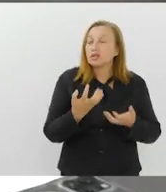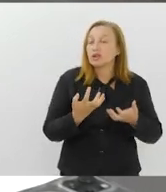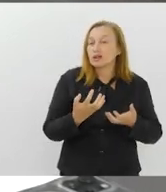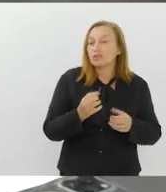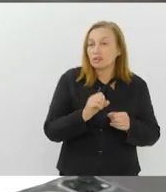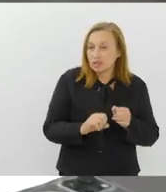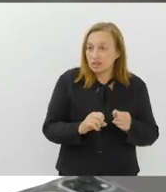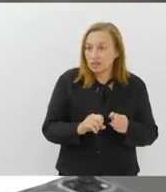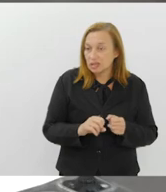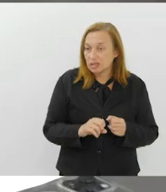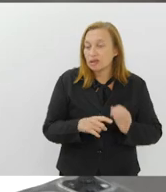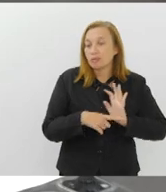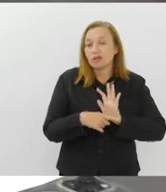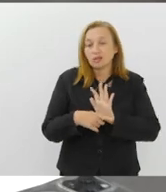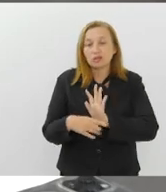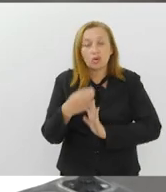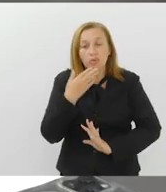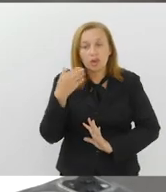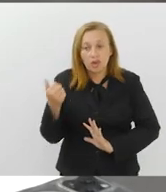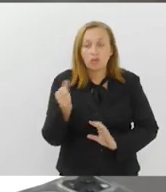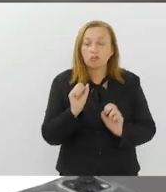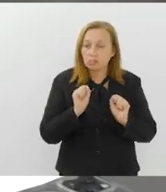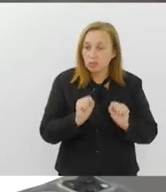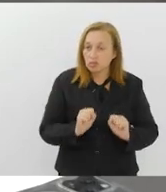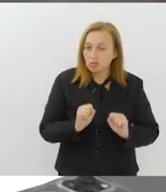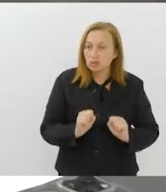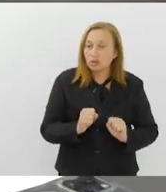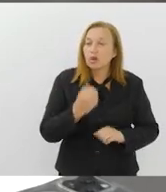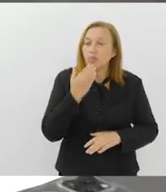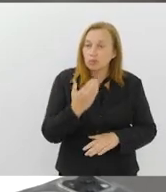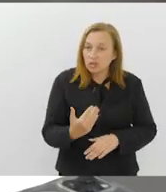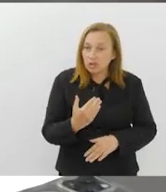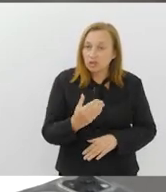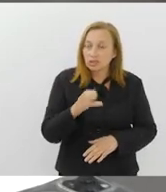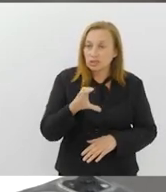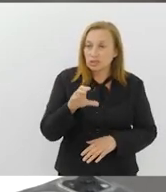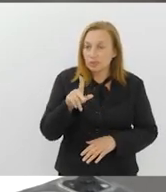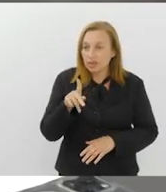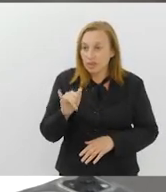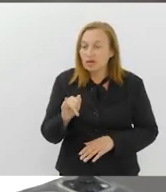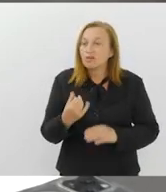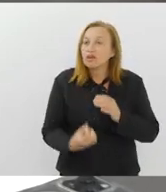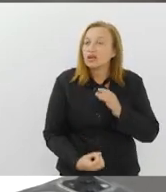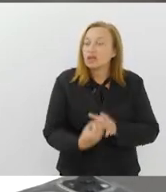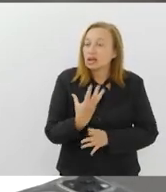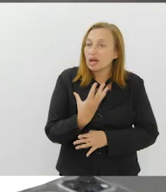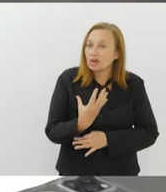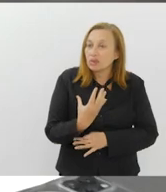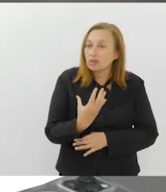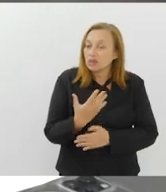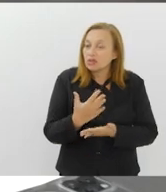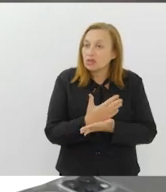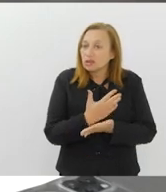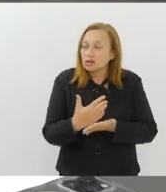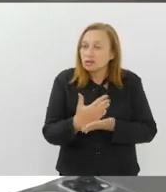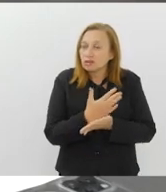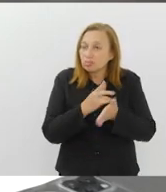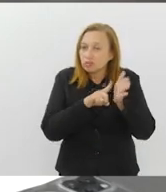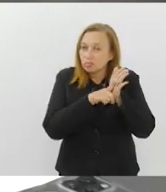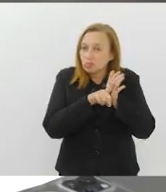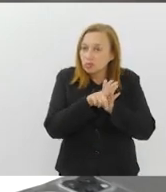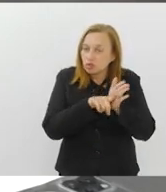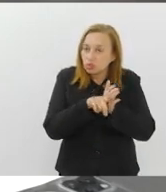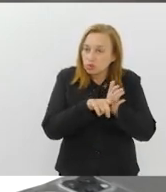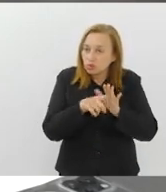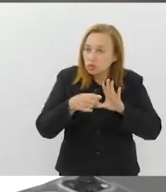para atender da melhor forma possível a solicitação dessa CPI foi criar algumas análises em